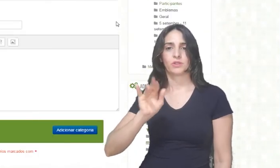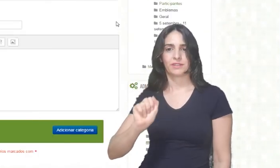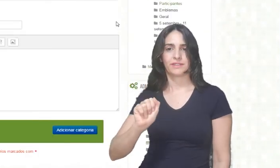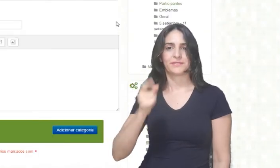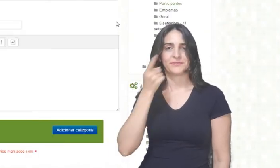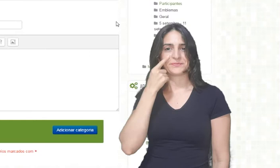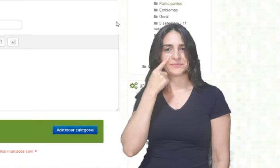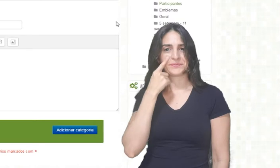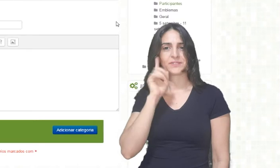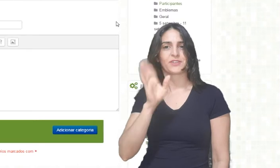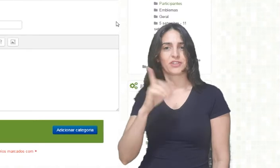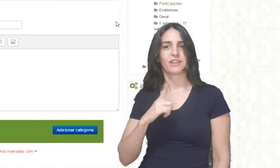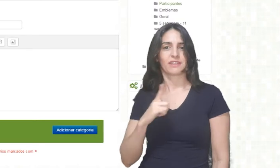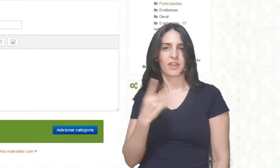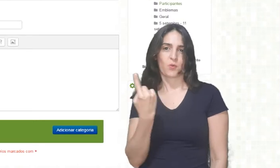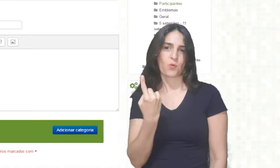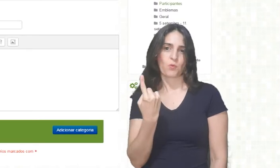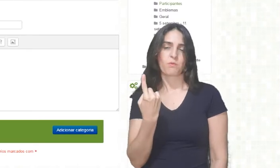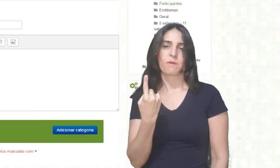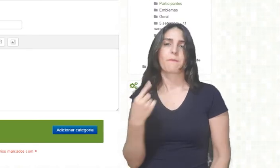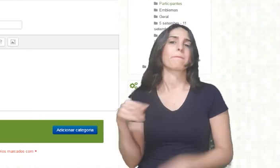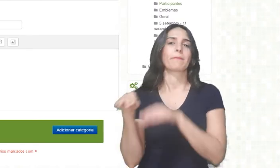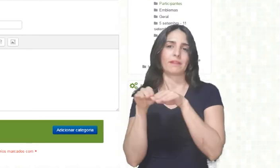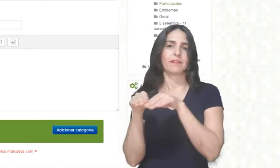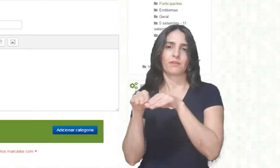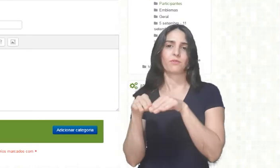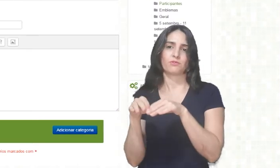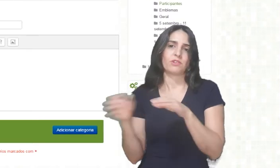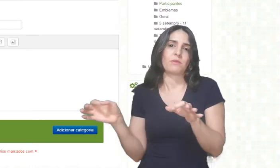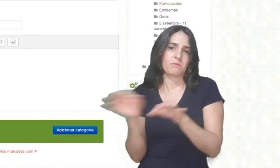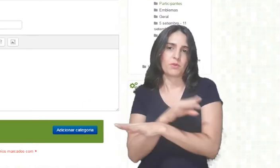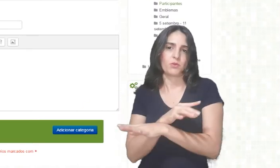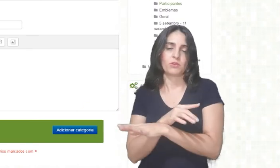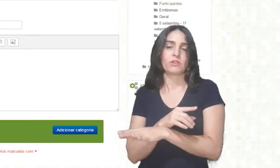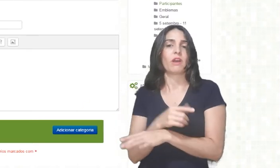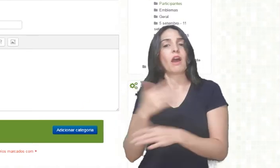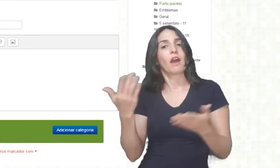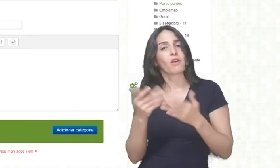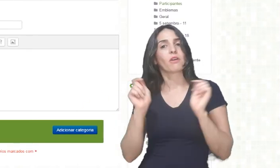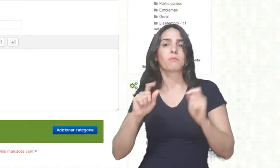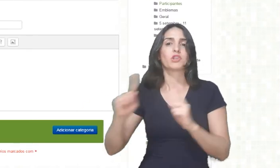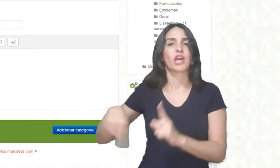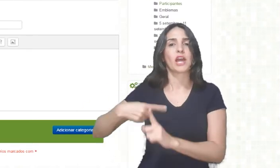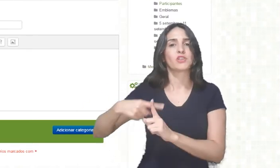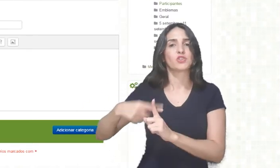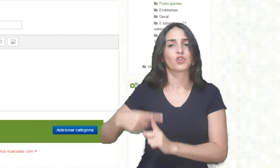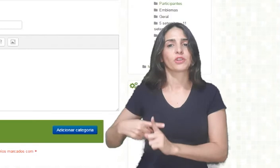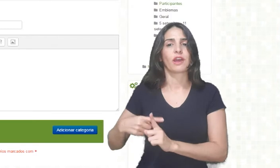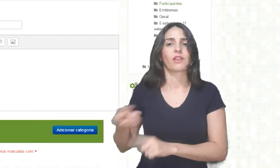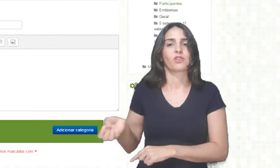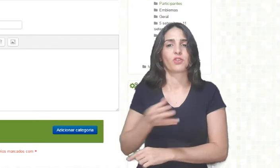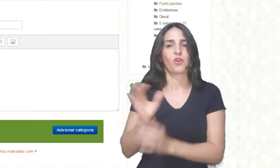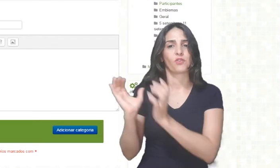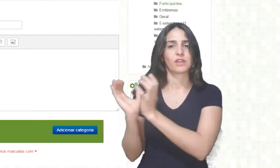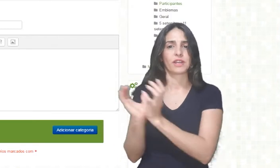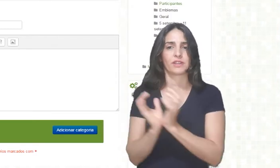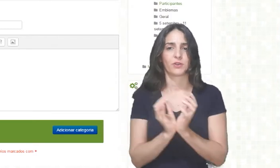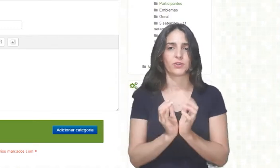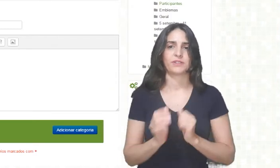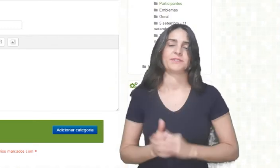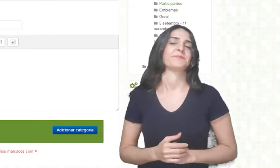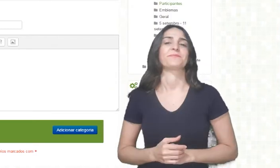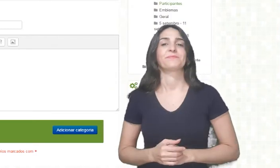e como é possível ver já tem uma categoria definida um padrão bom e o que a gente vai fazer agora é